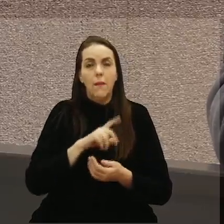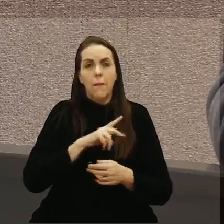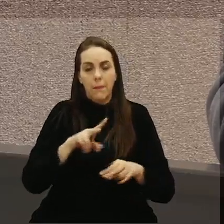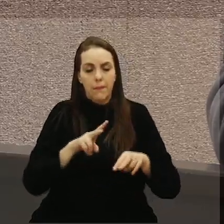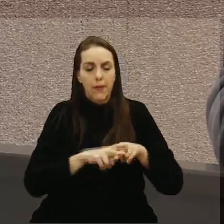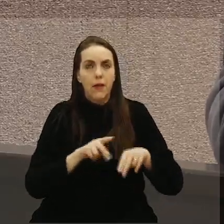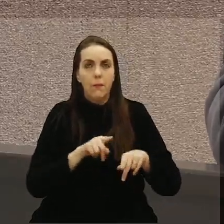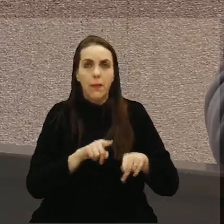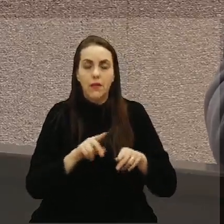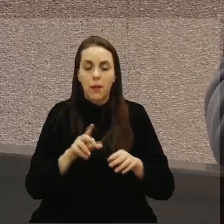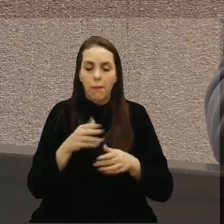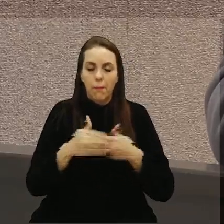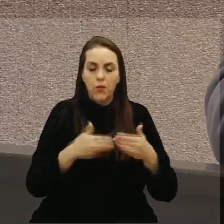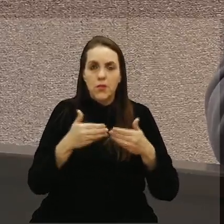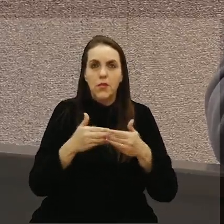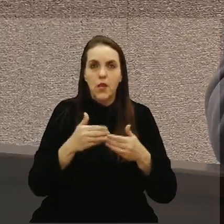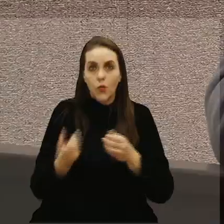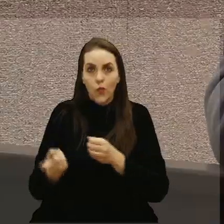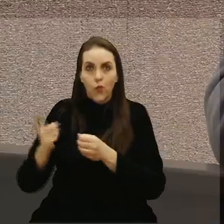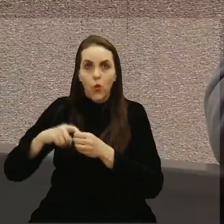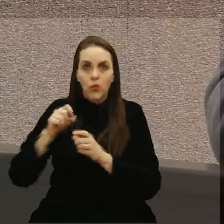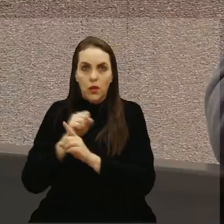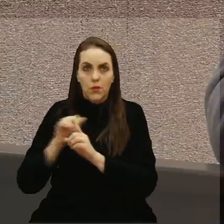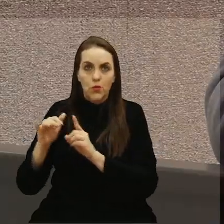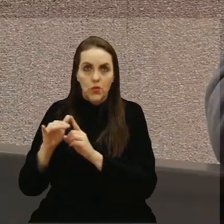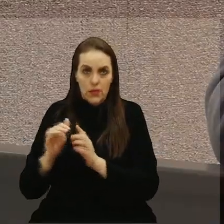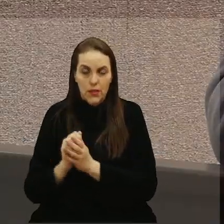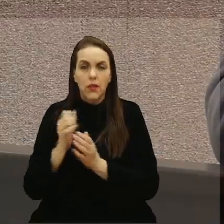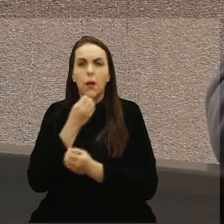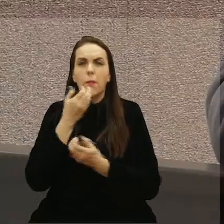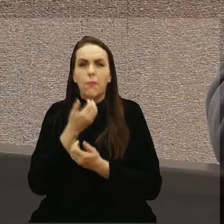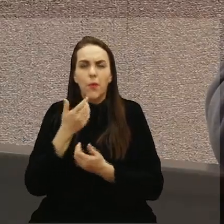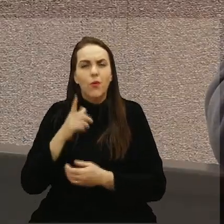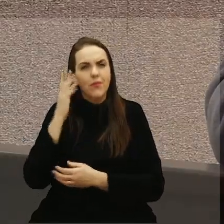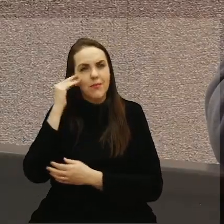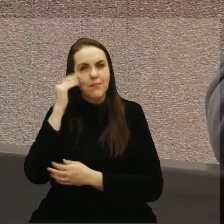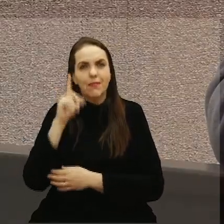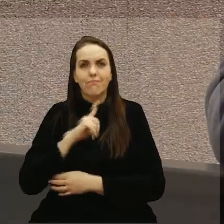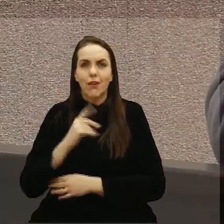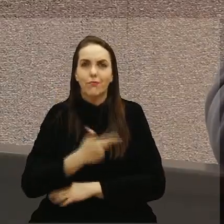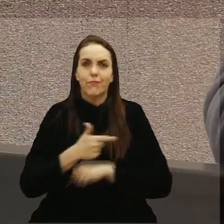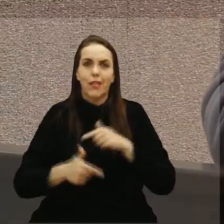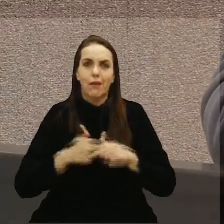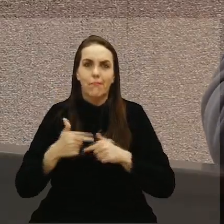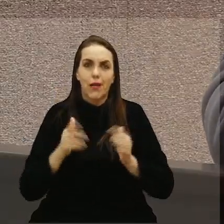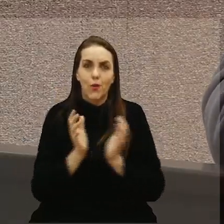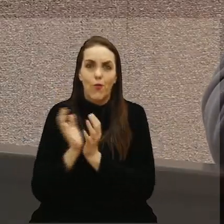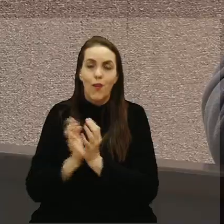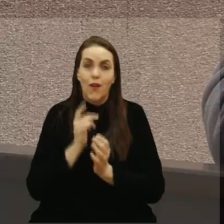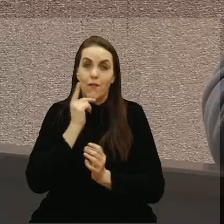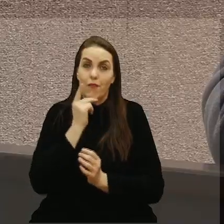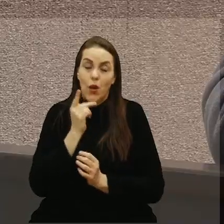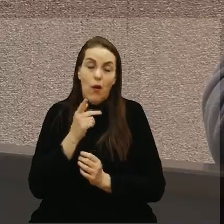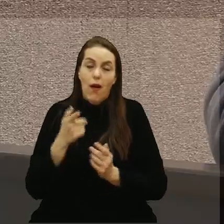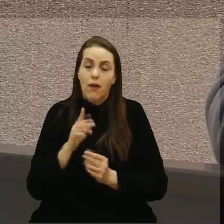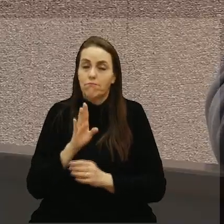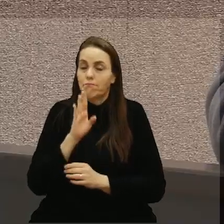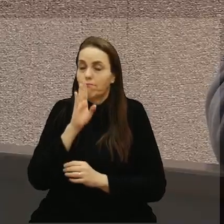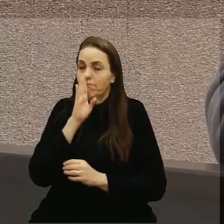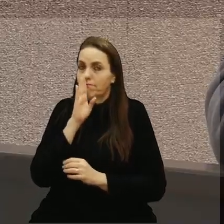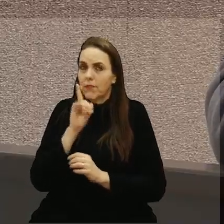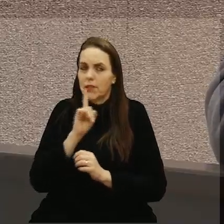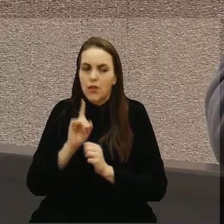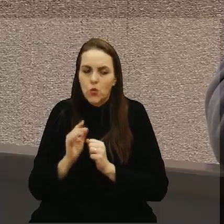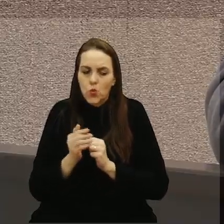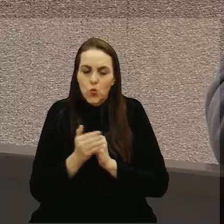processo de ressocialização. E que bom saber que existe esse trabalho que muitas vezes, como os colegas disseram bem, é silencioso e desconhecido, mas é um